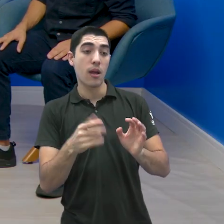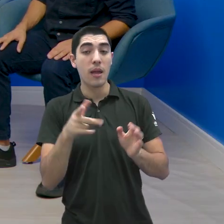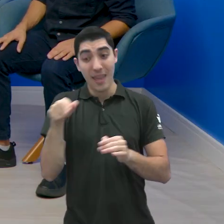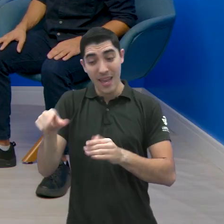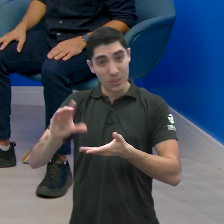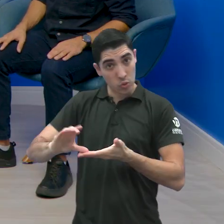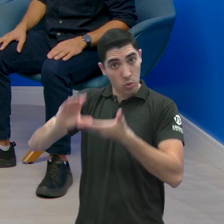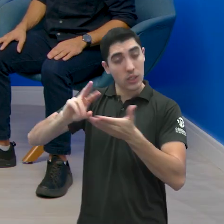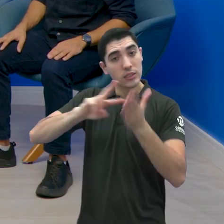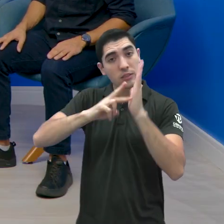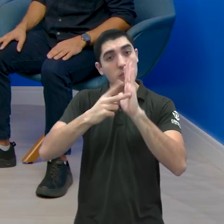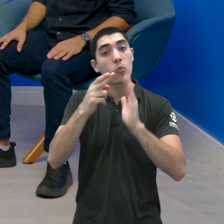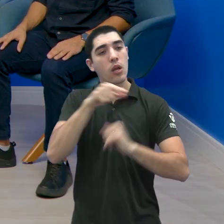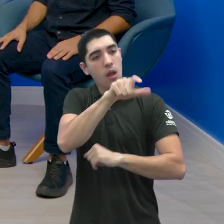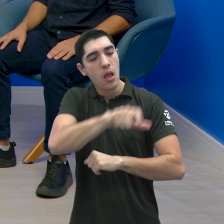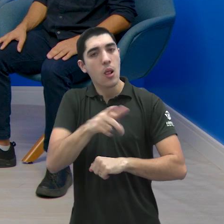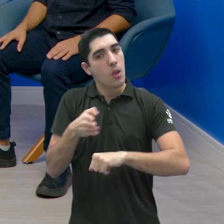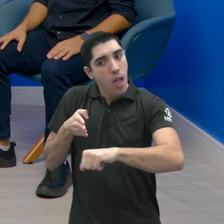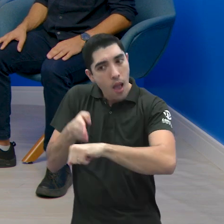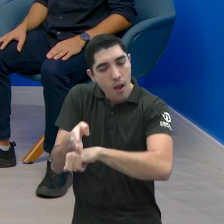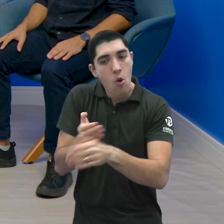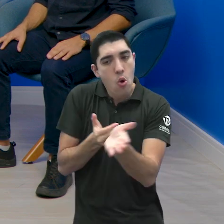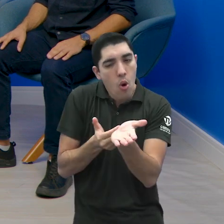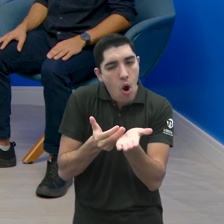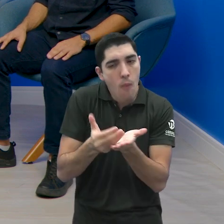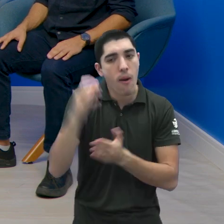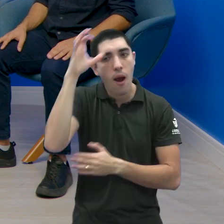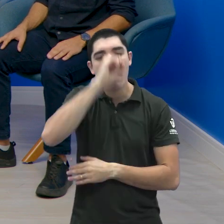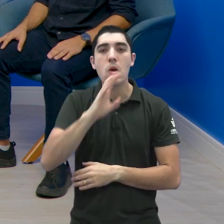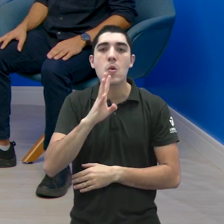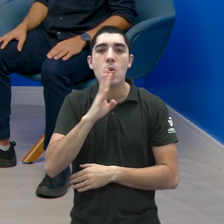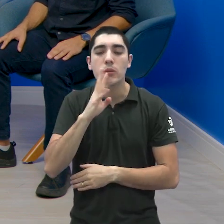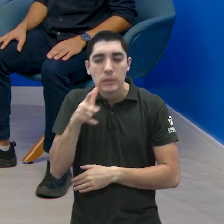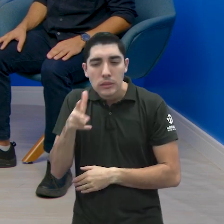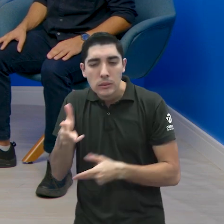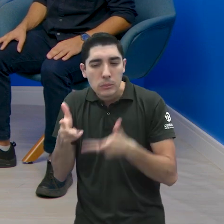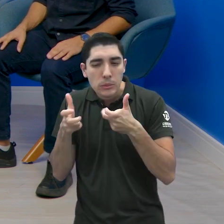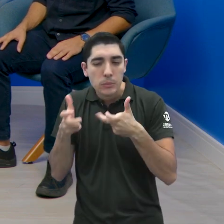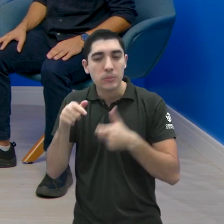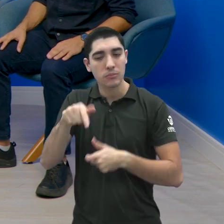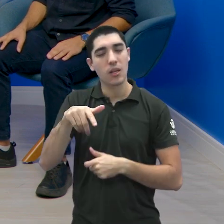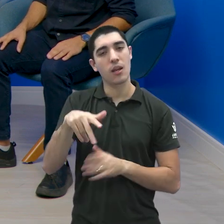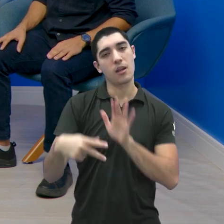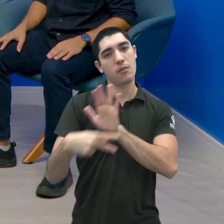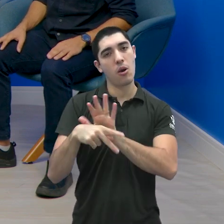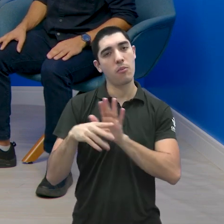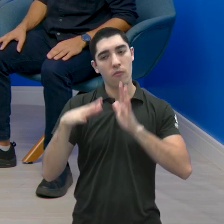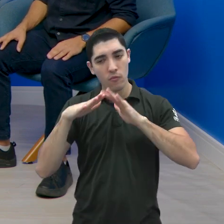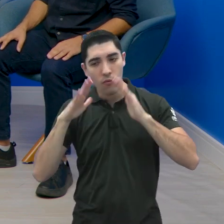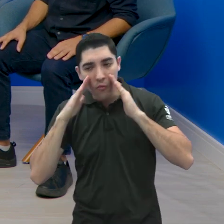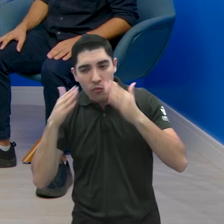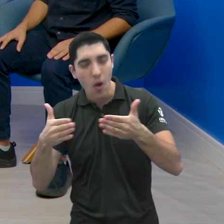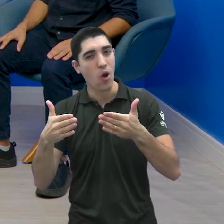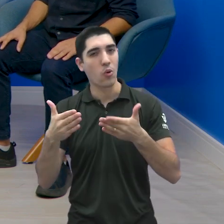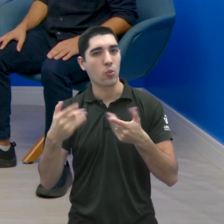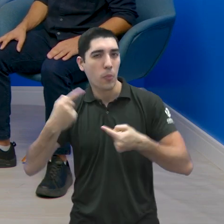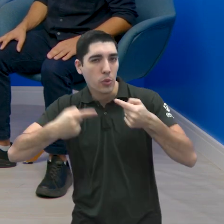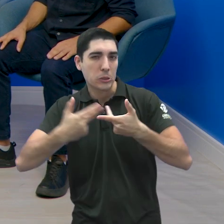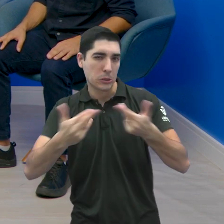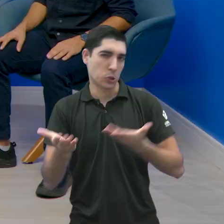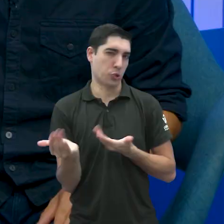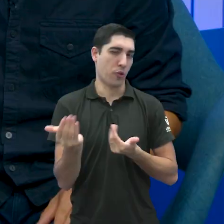de política no nosso município, seria o Conselho de Juventude, como qualquer outro conselho, né, da cidade. E as